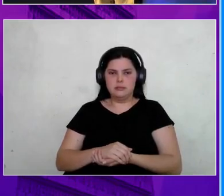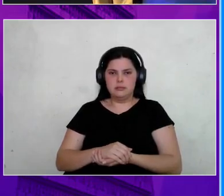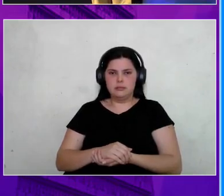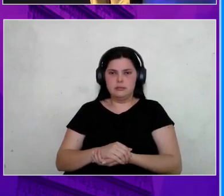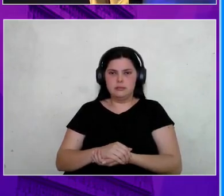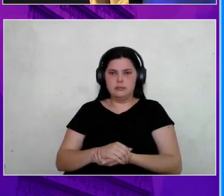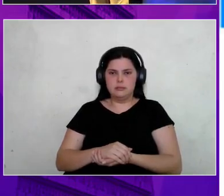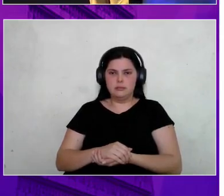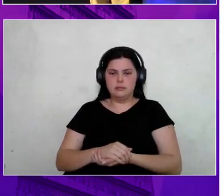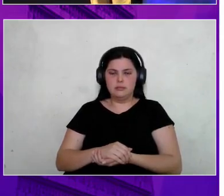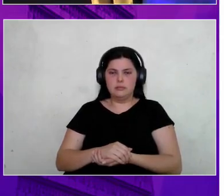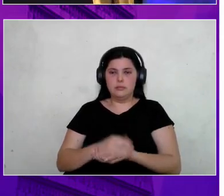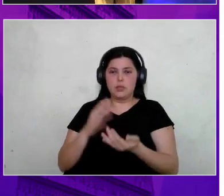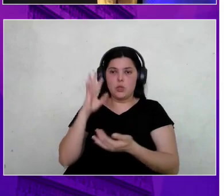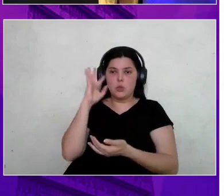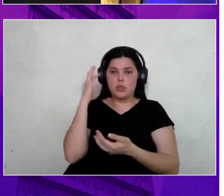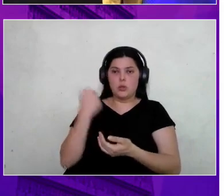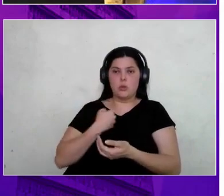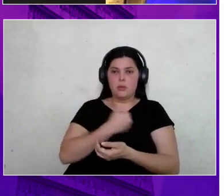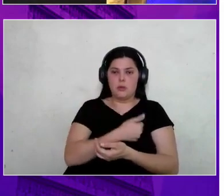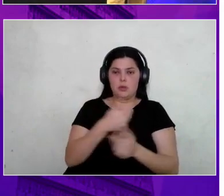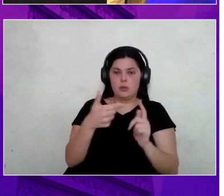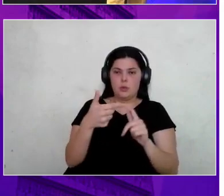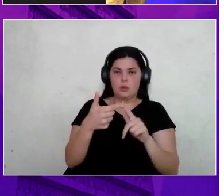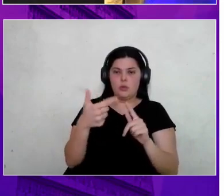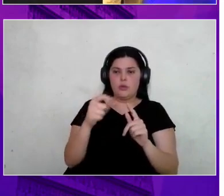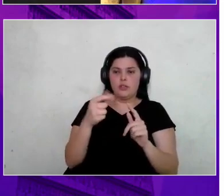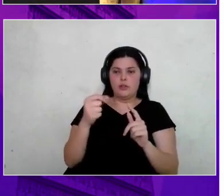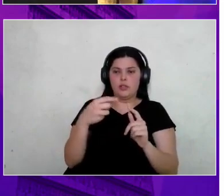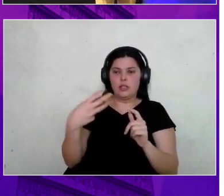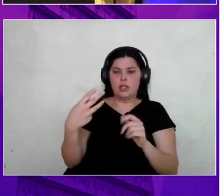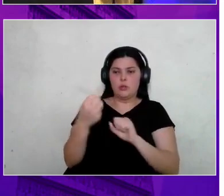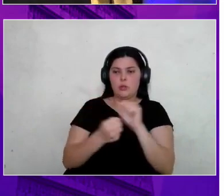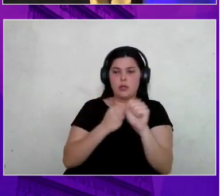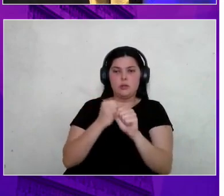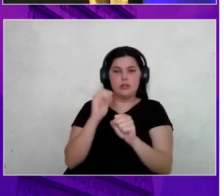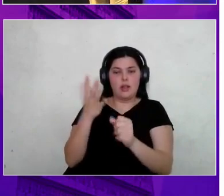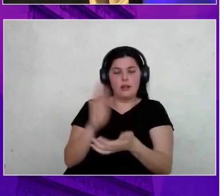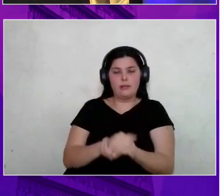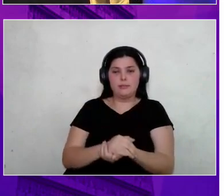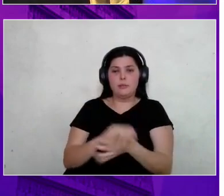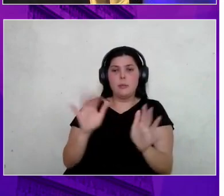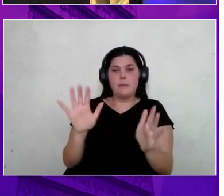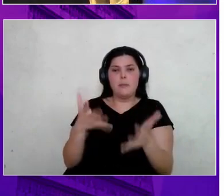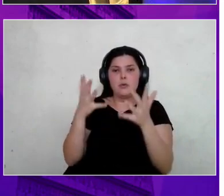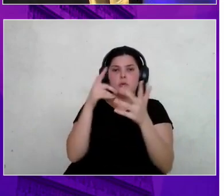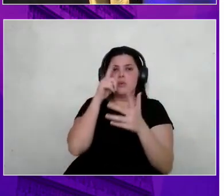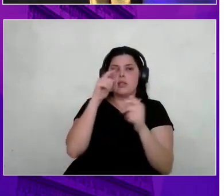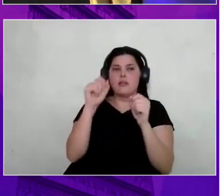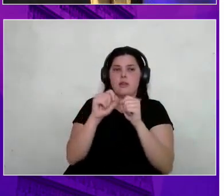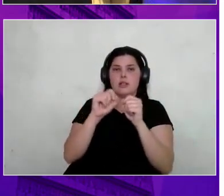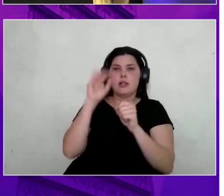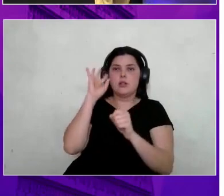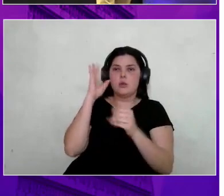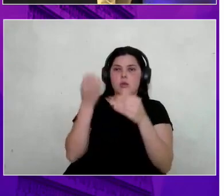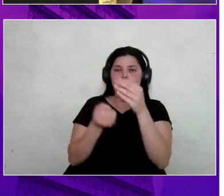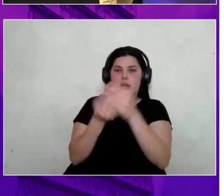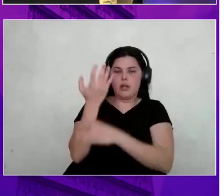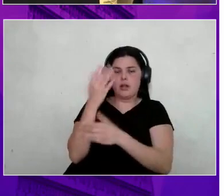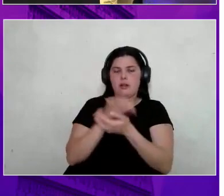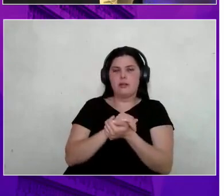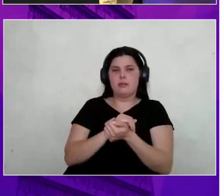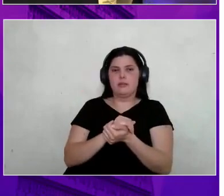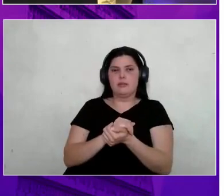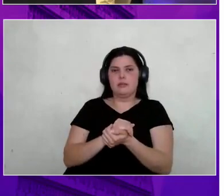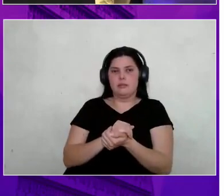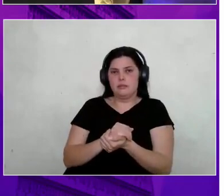Aqui na solução 2, já estamos em 2023, então a motivação para a gente fazer essa solução 2, né, para fazer